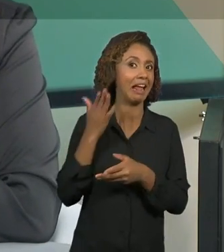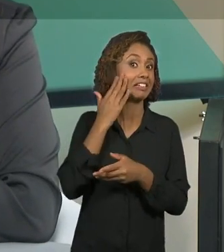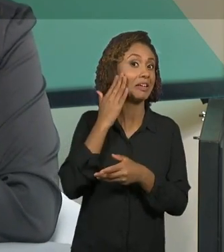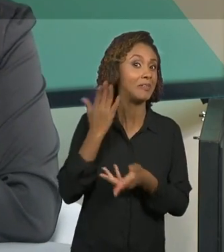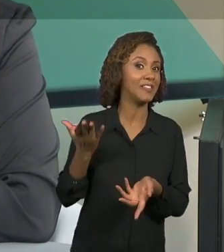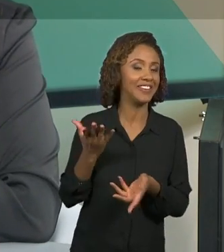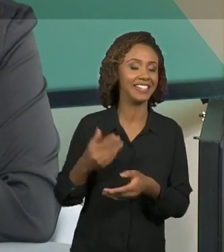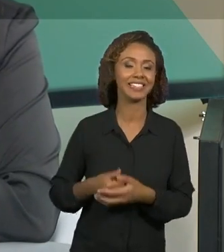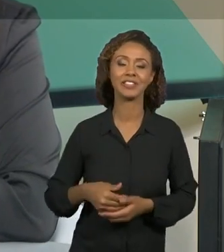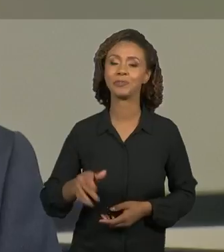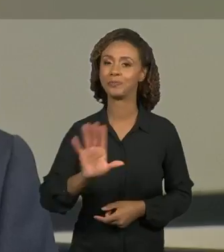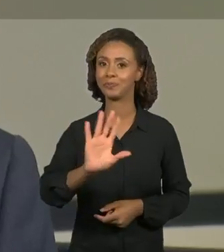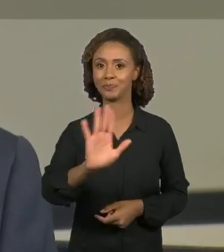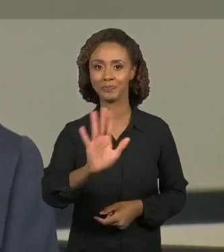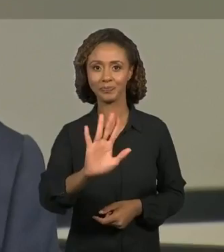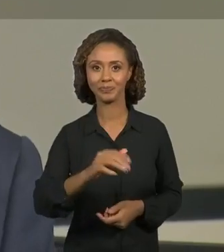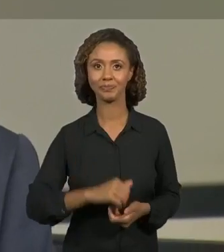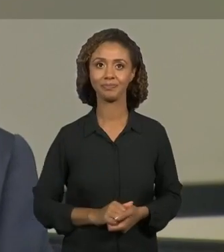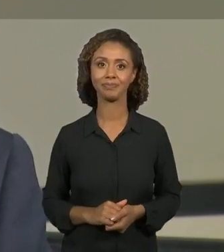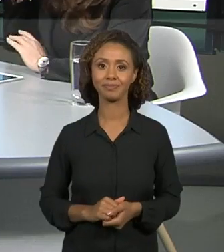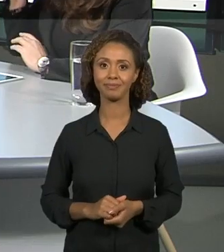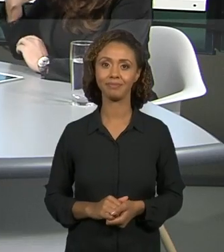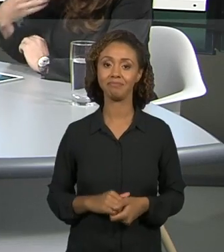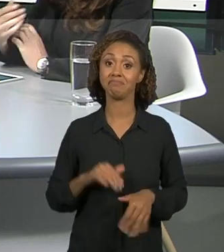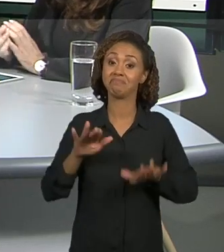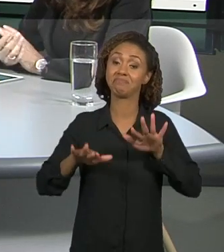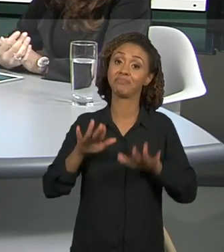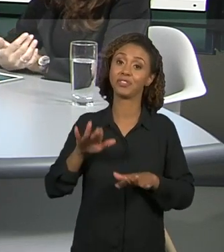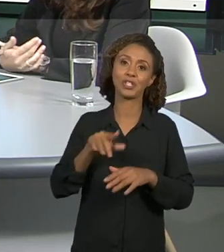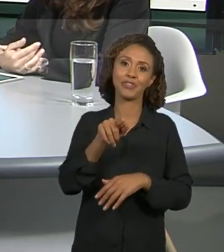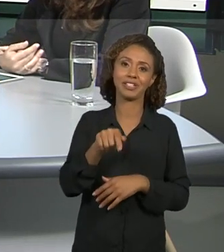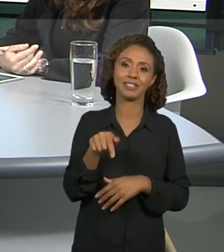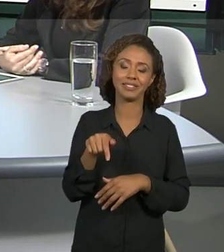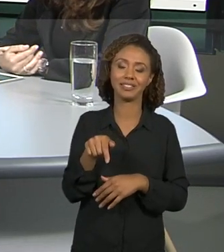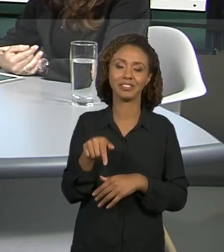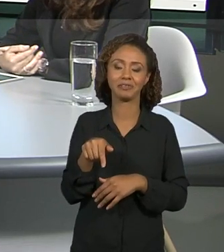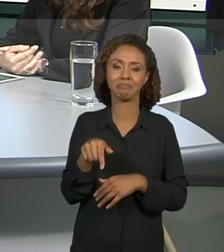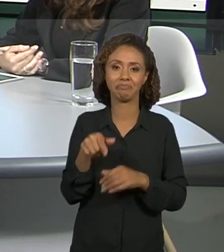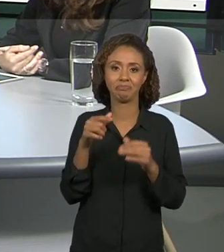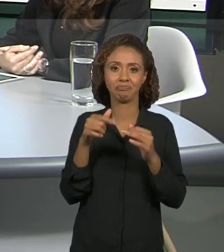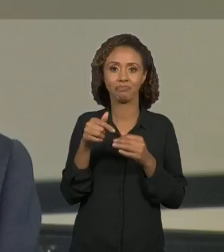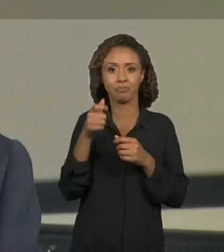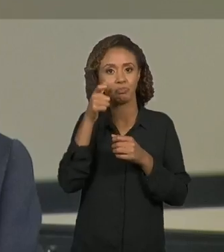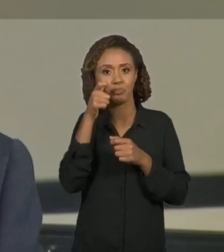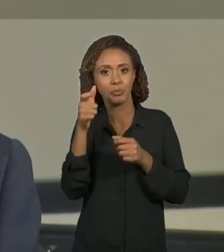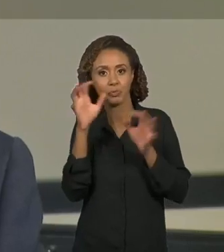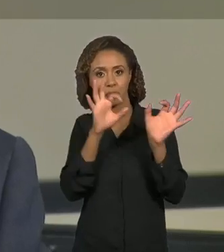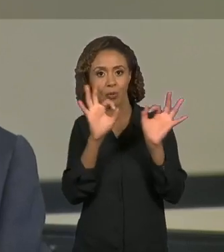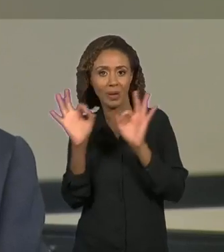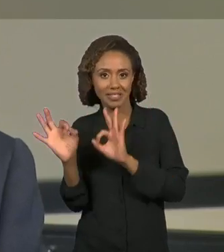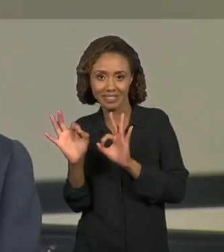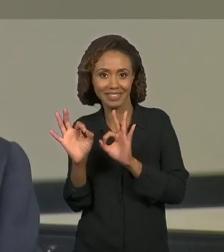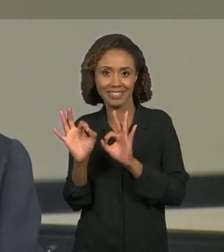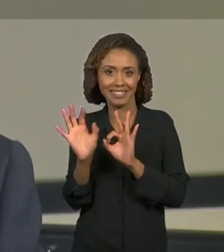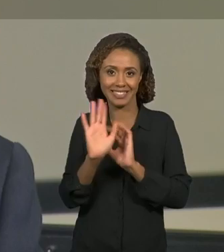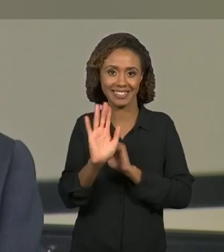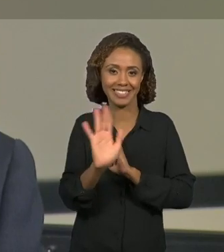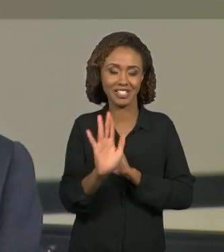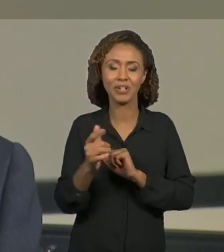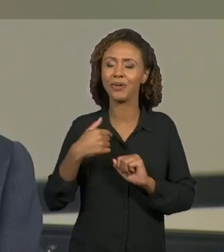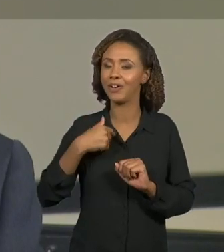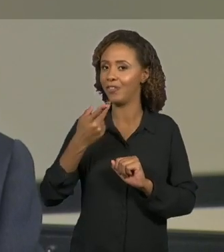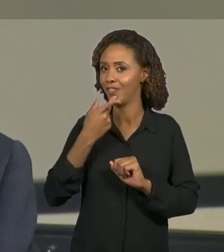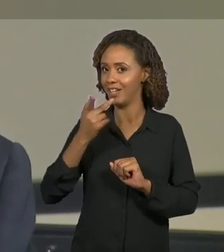e não arthur é não sei se você talvez não tenha prestado atenção não estava acompanhando eu já havia falado a respeito